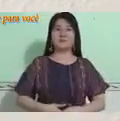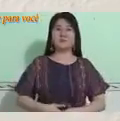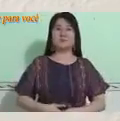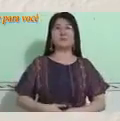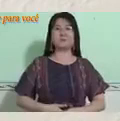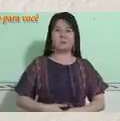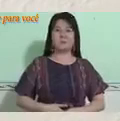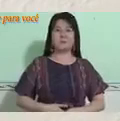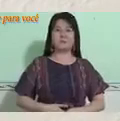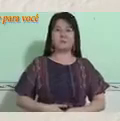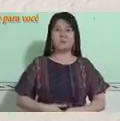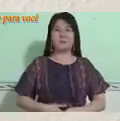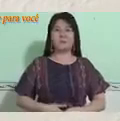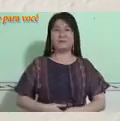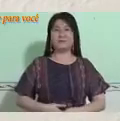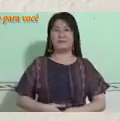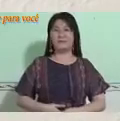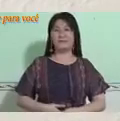acento agudo,